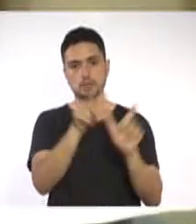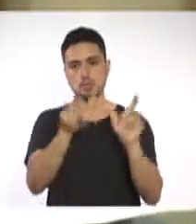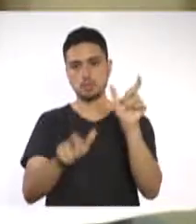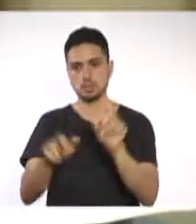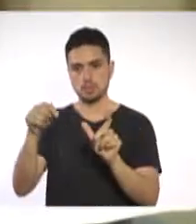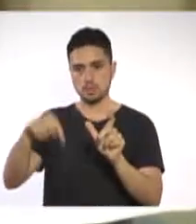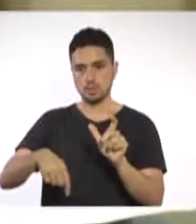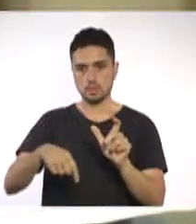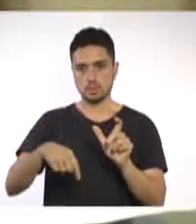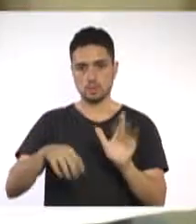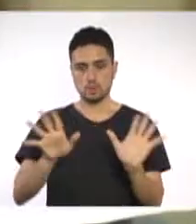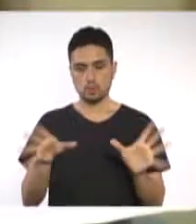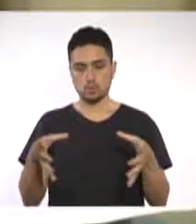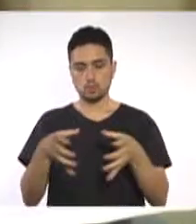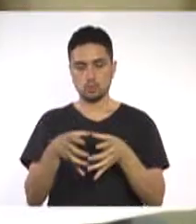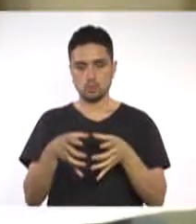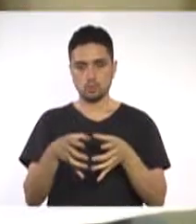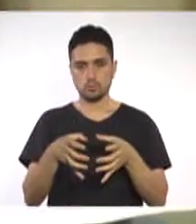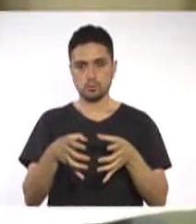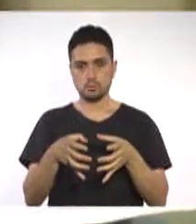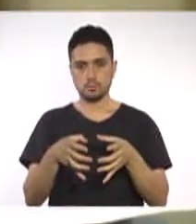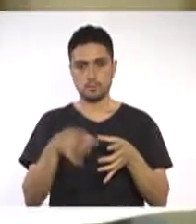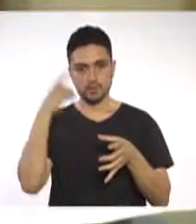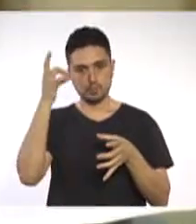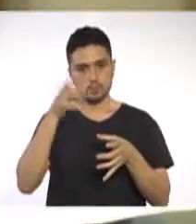de Tributação,